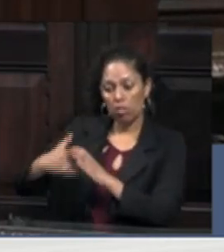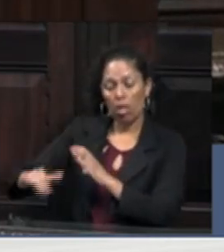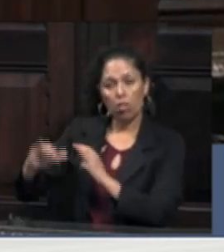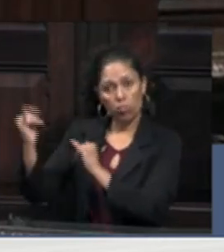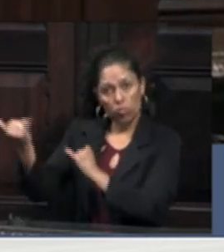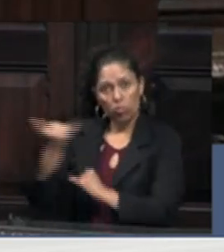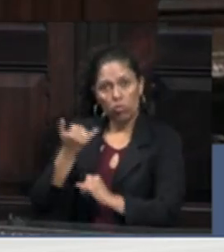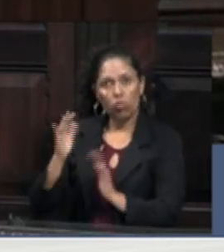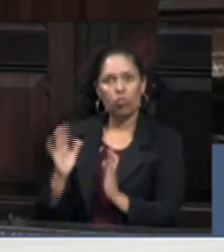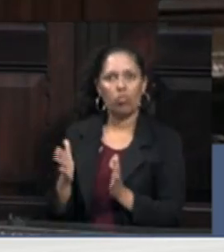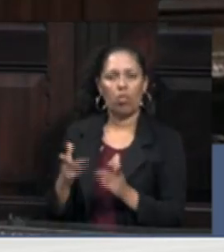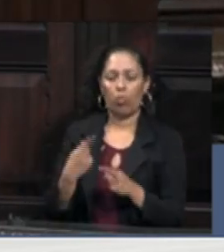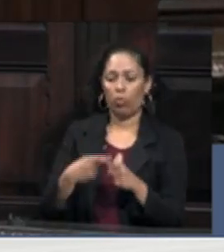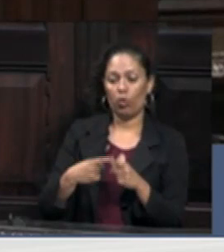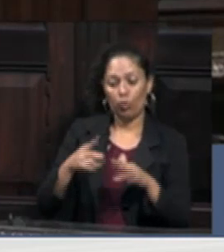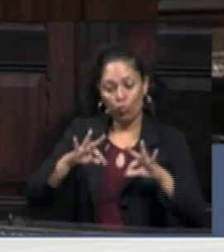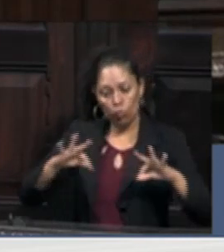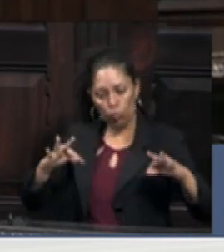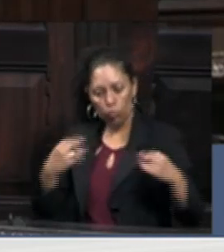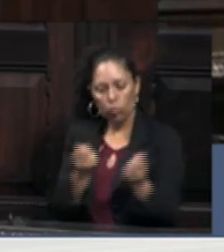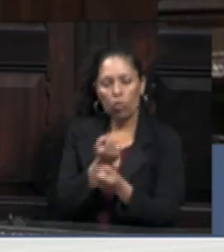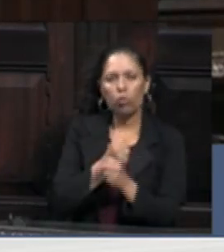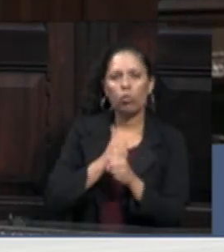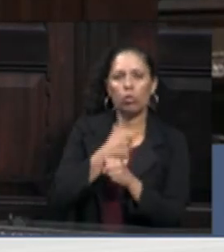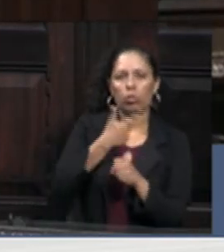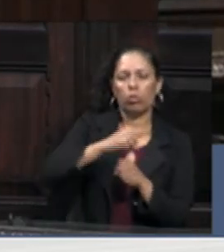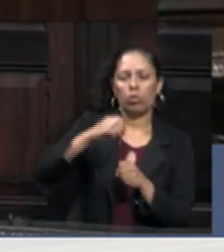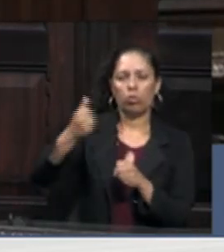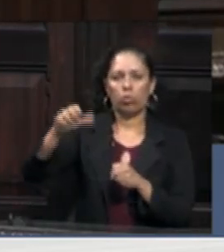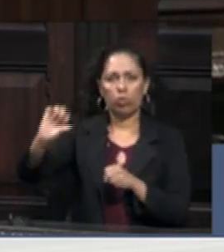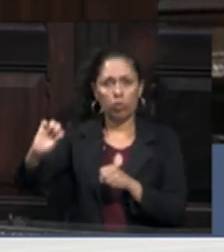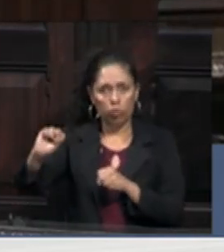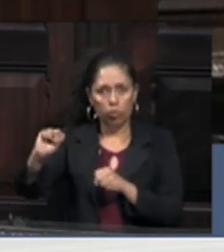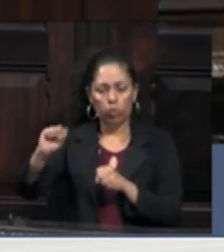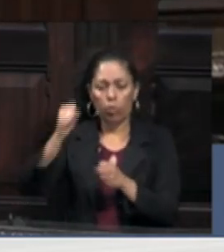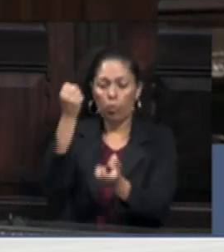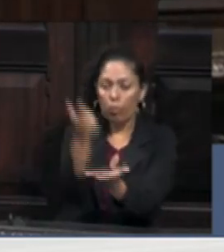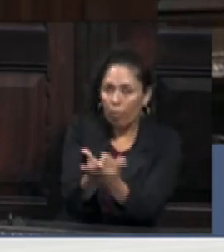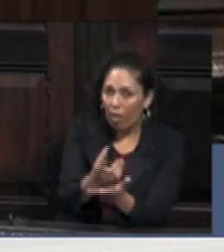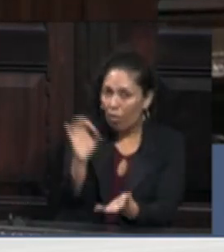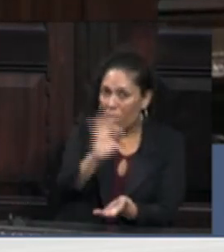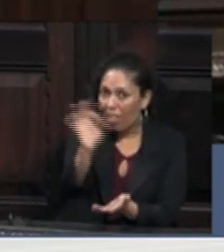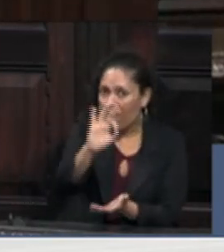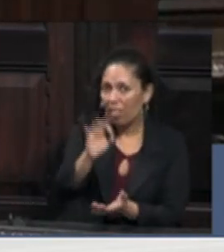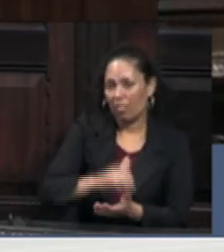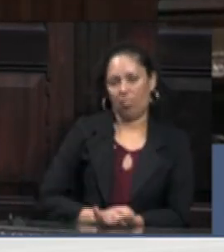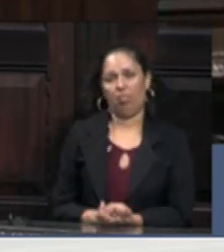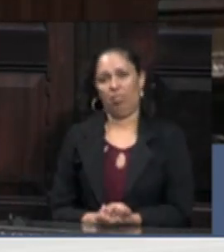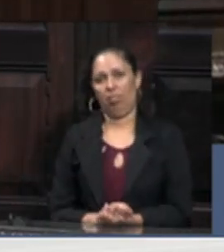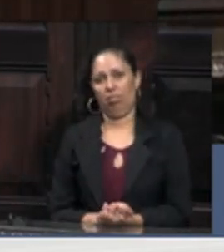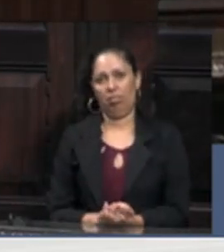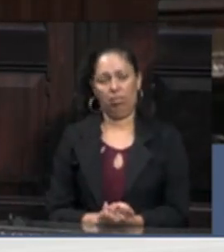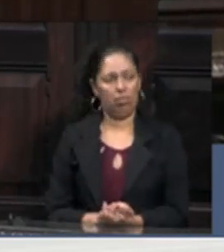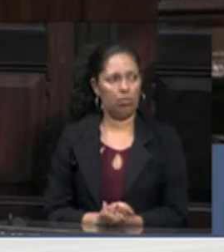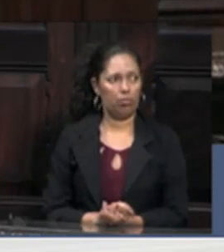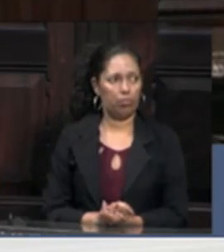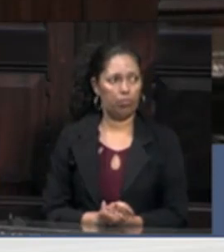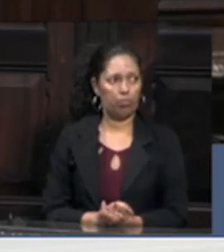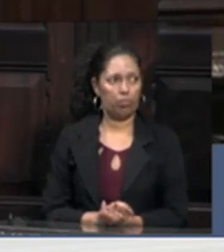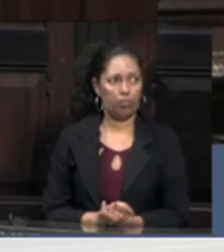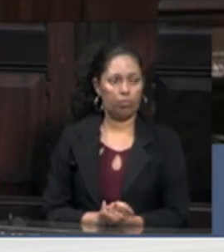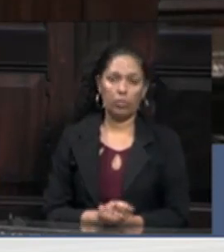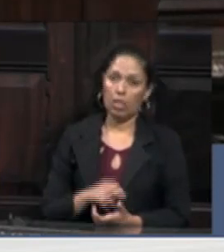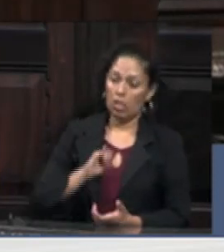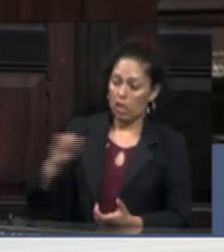pagar, ou seja, de empenhos não honrados pelo Estado do Rio de Janeiro. Ora, se a